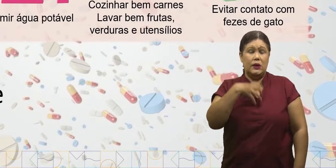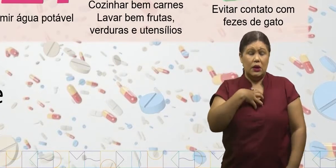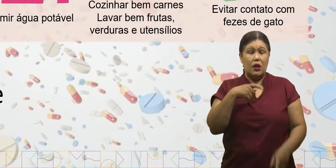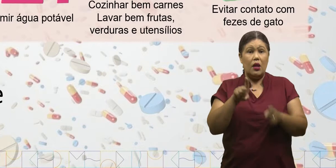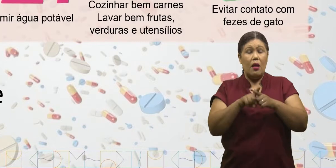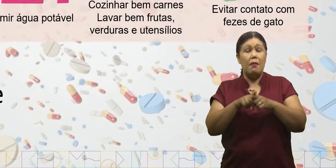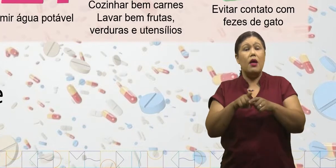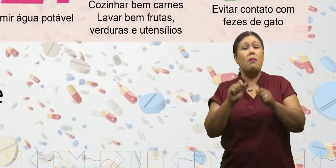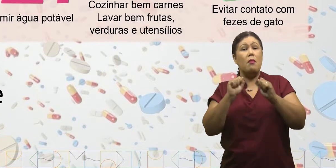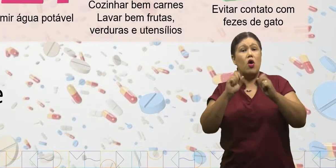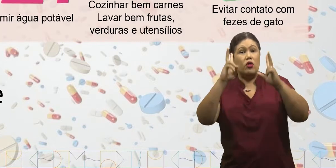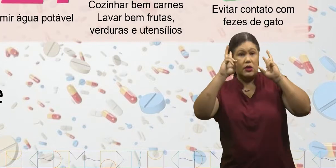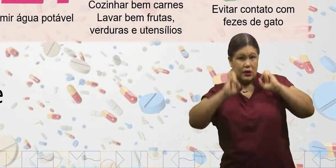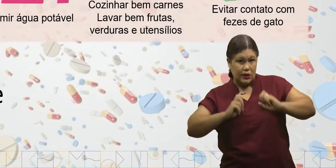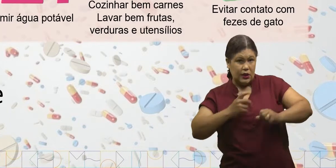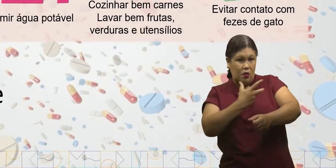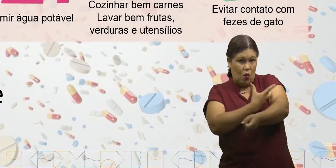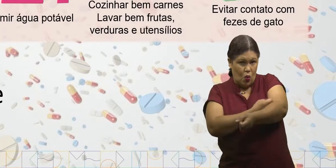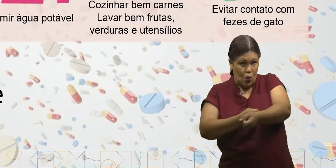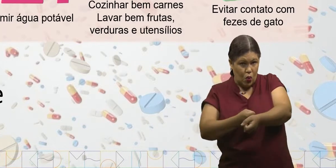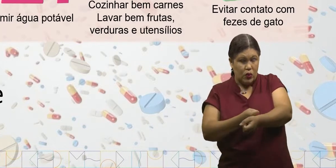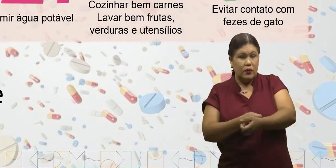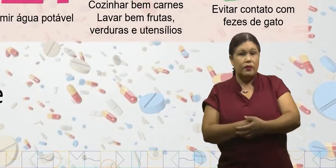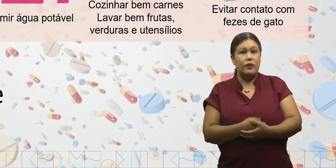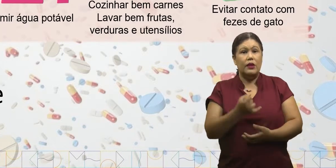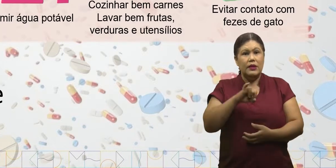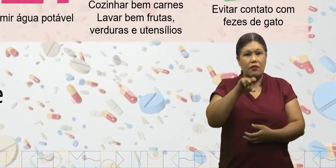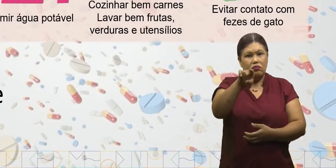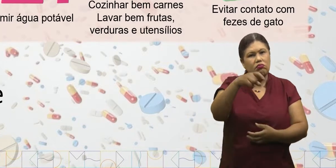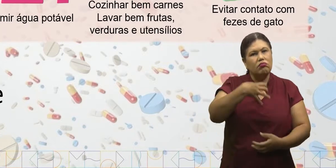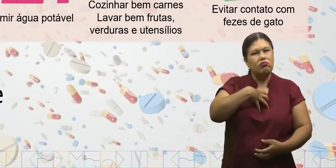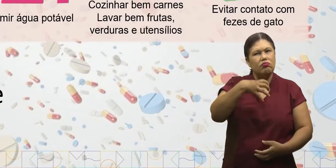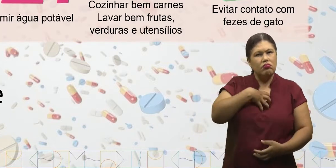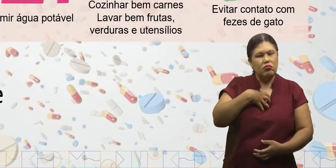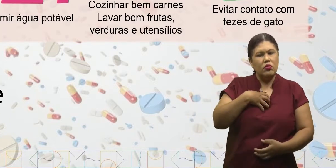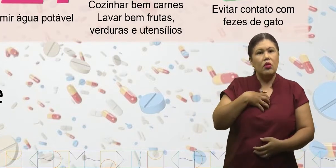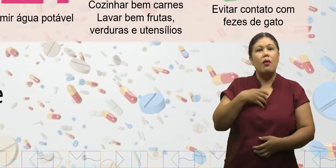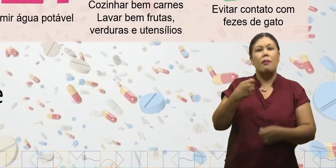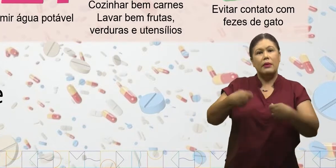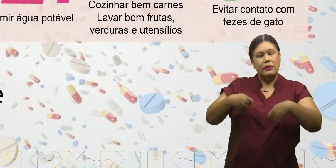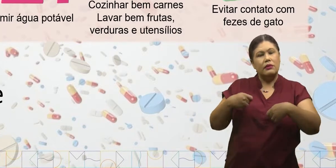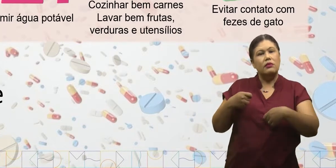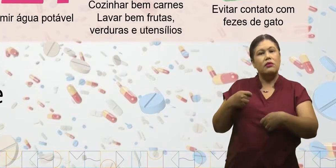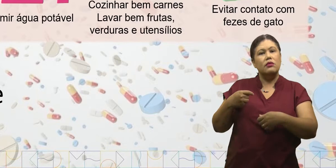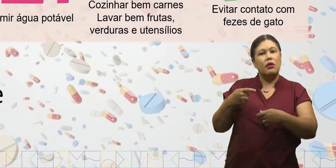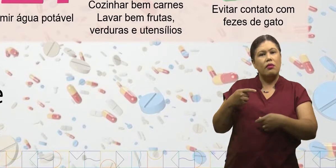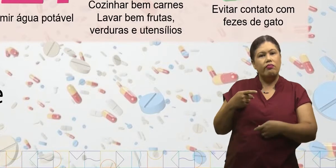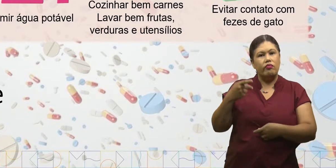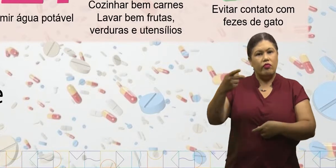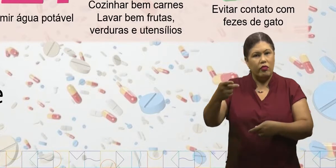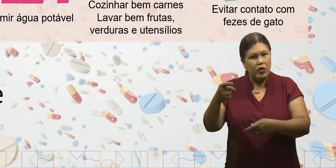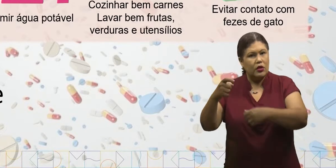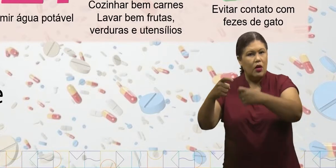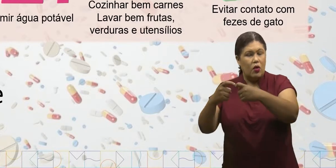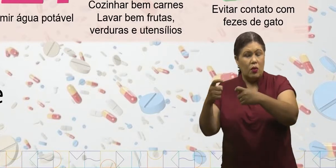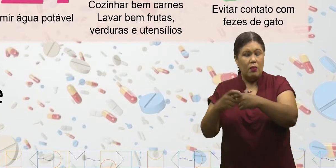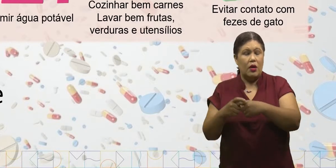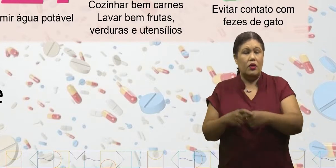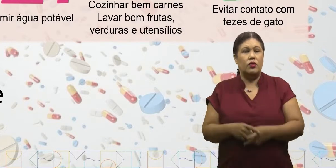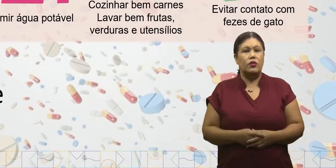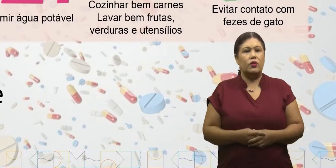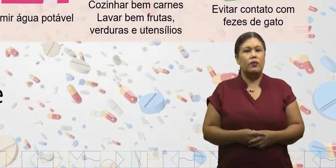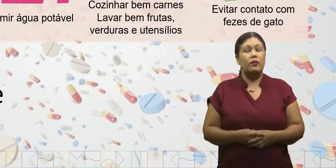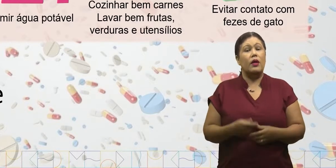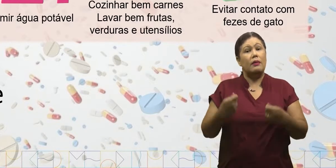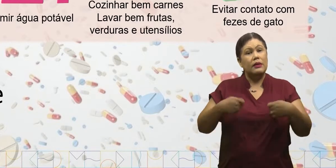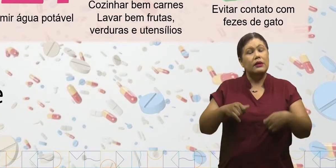sangue. Caso você sinta estes sintomas, procure um médico. A prevenção é consumir água